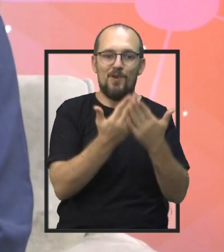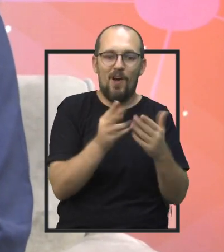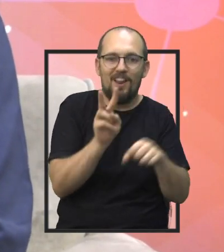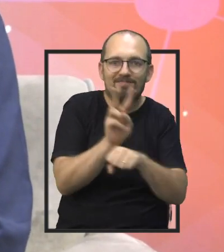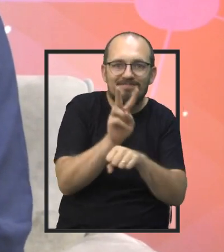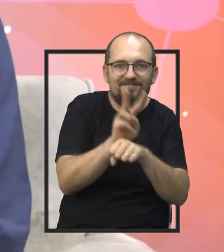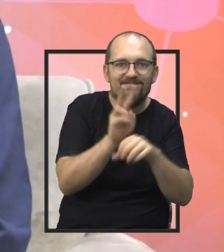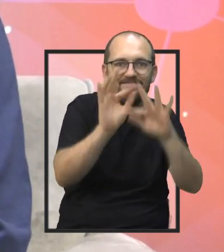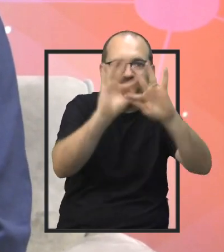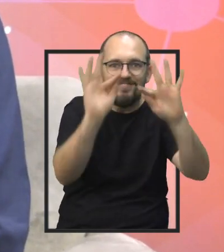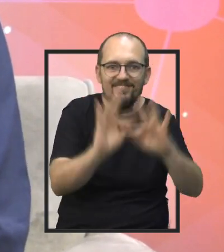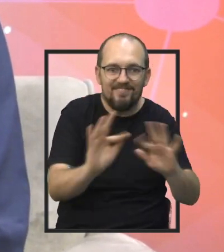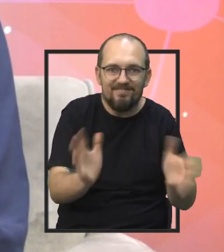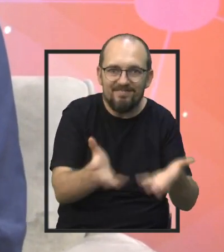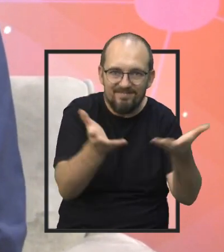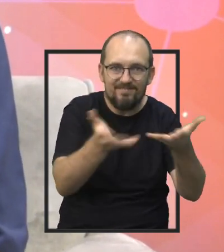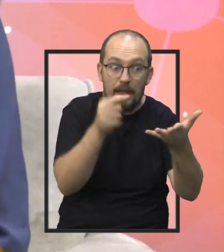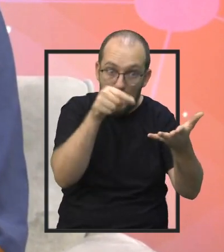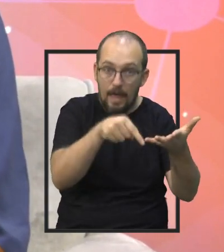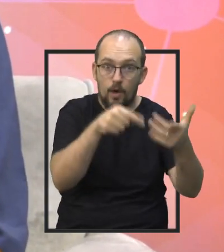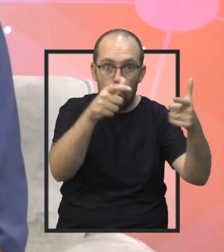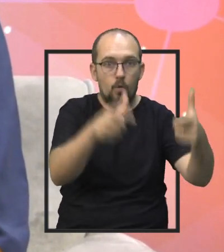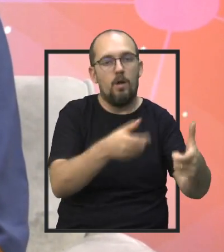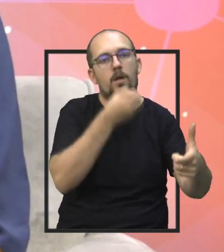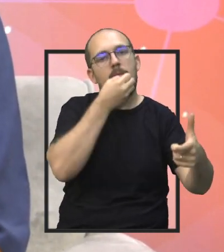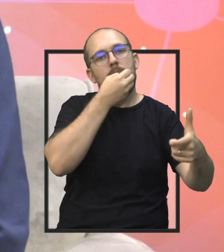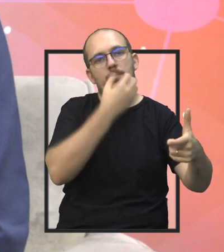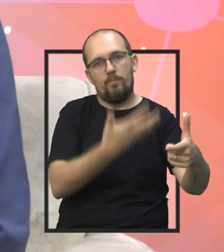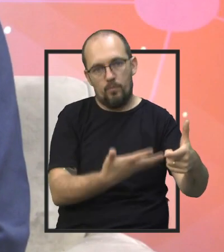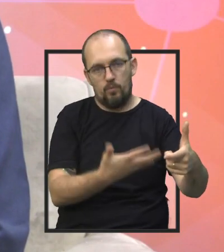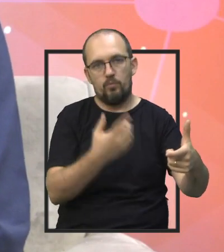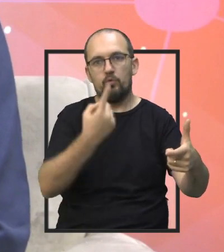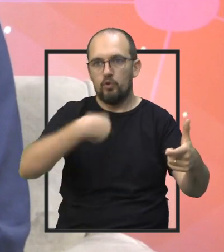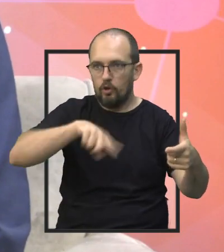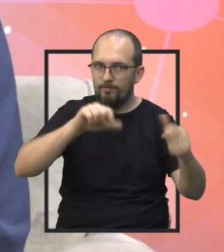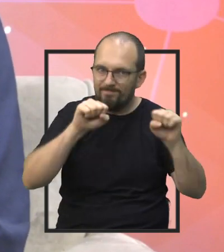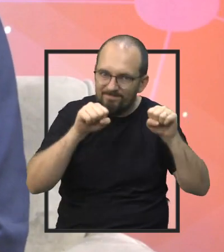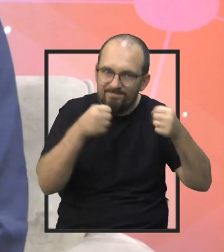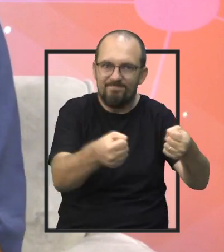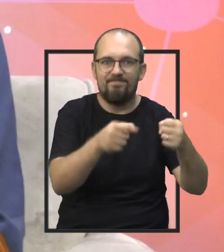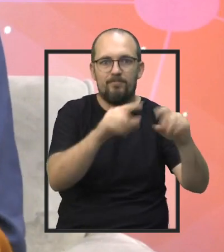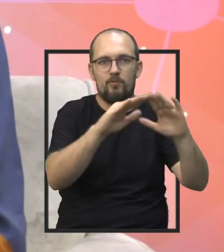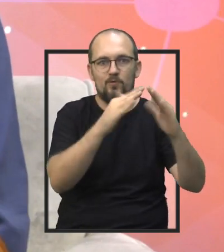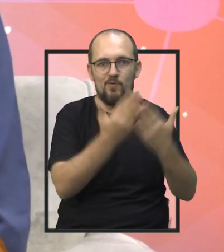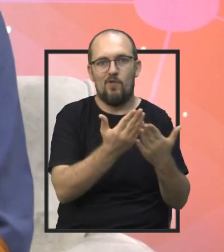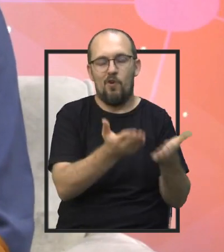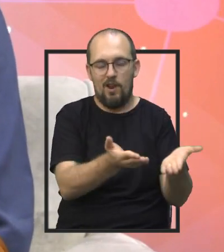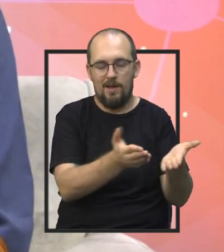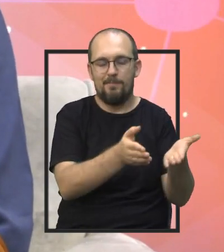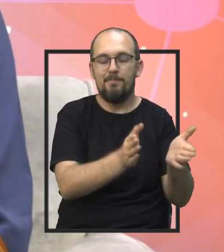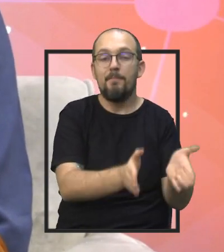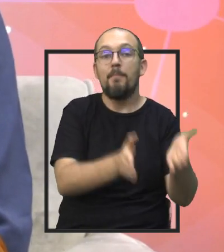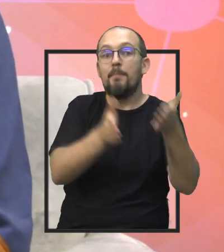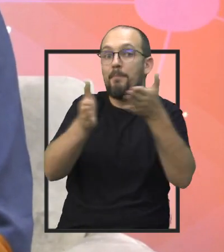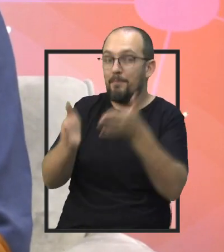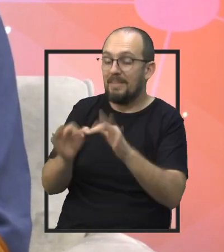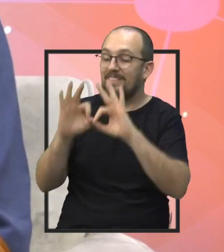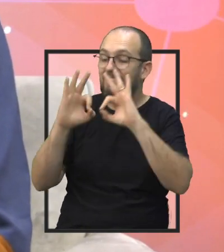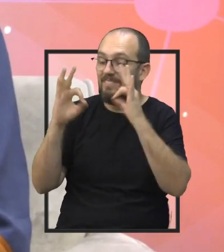escola que a gente idealiza. E acho que todos, enquanto sociedade, trabalham nesse sentido. Mas também da